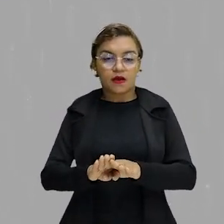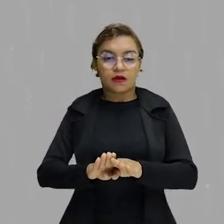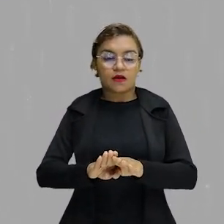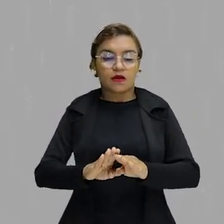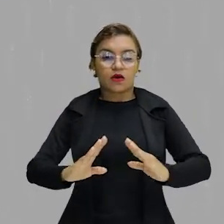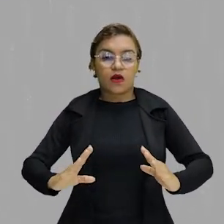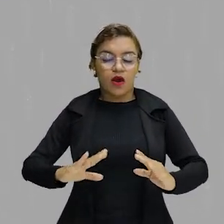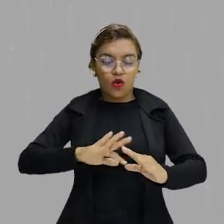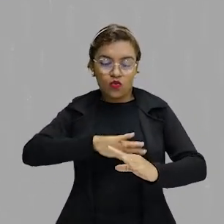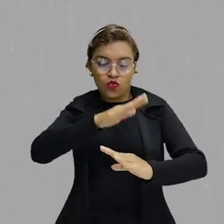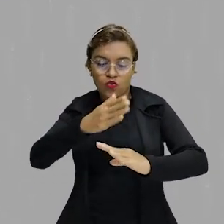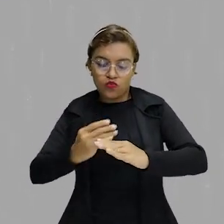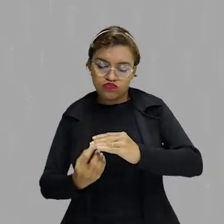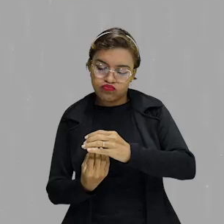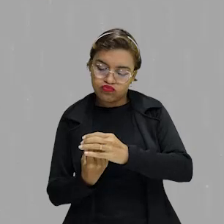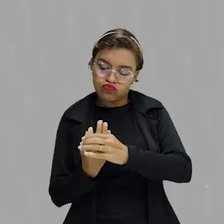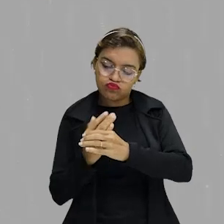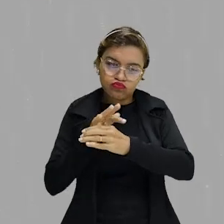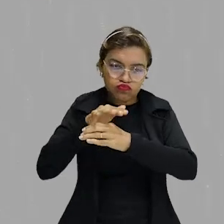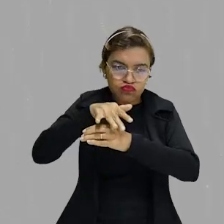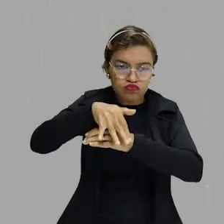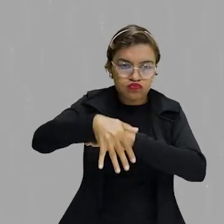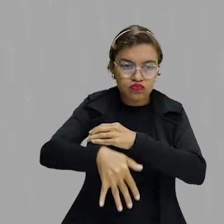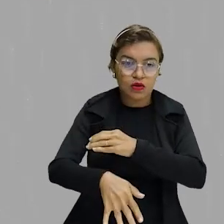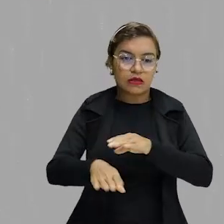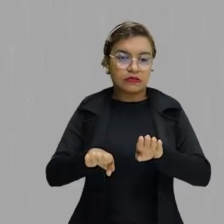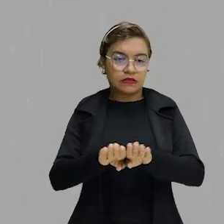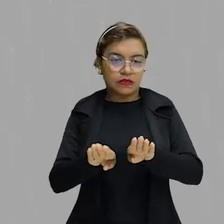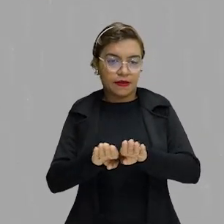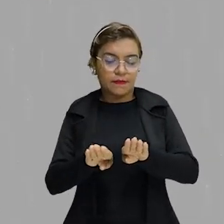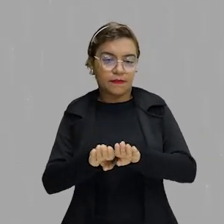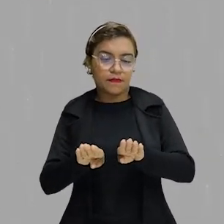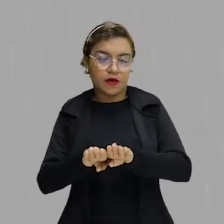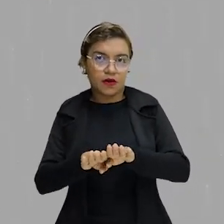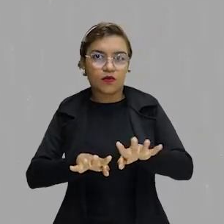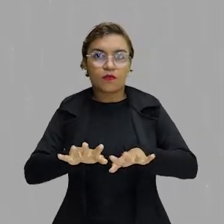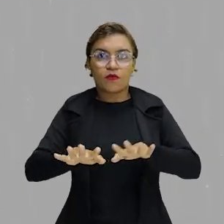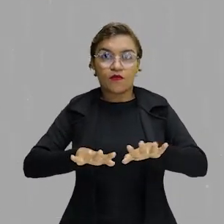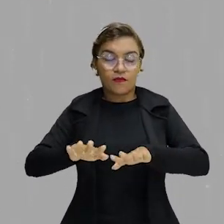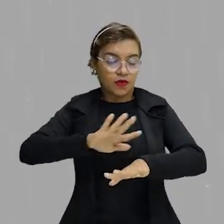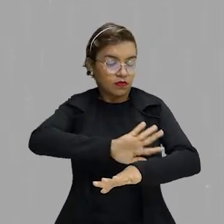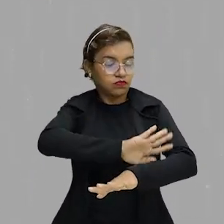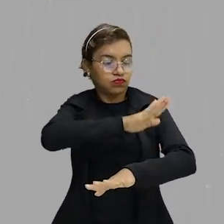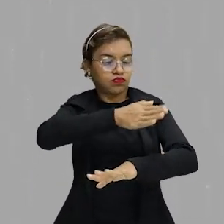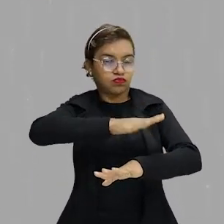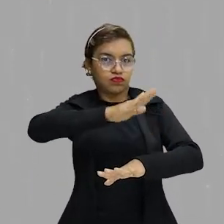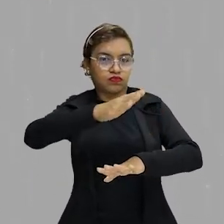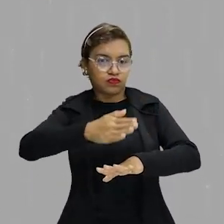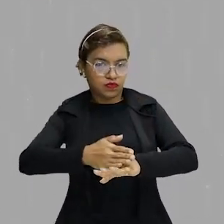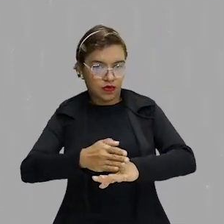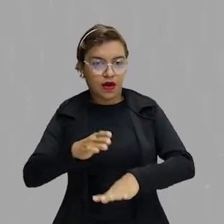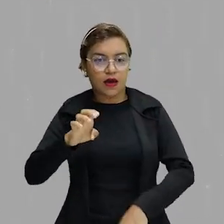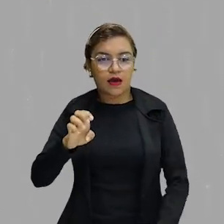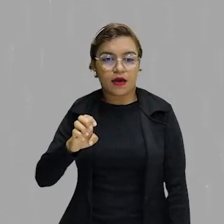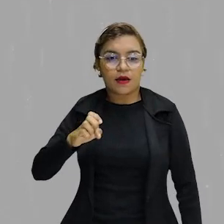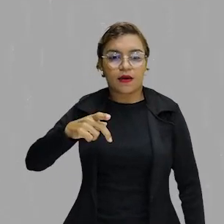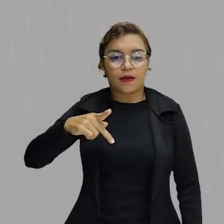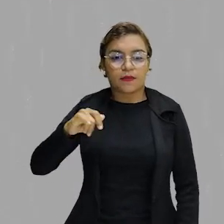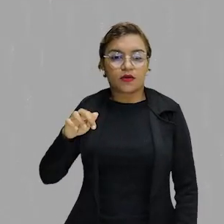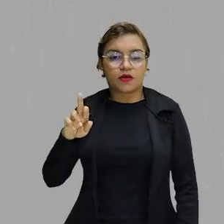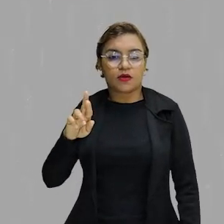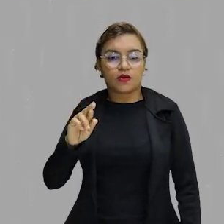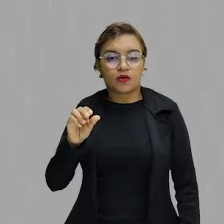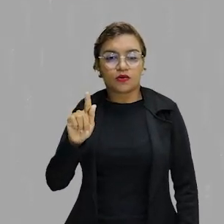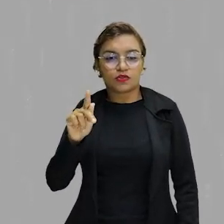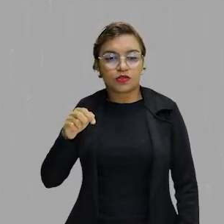vulcanismo, tá certo? E os movimentos do relevo, que são aí configurados como a epirogênese e a